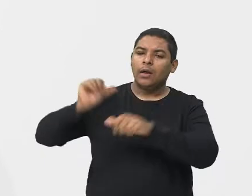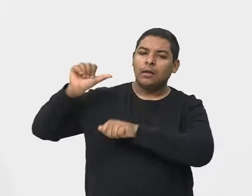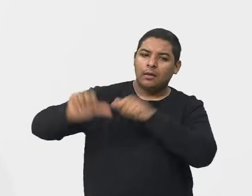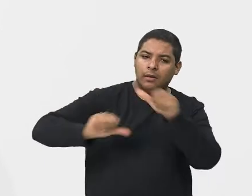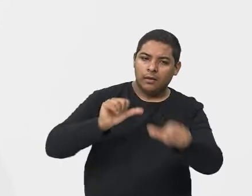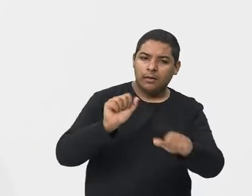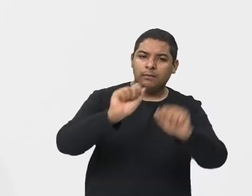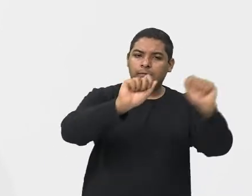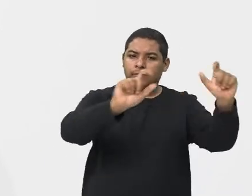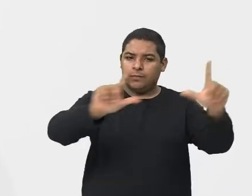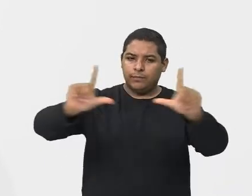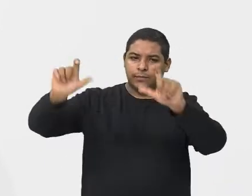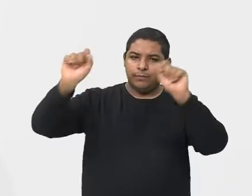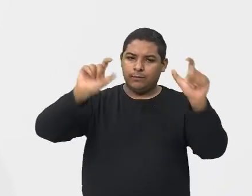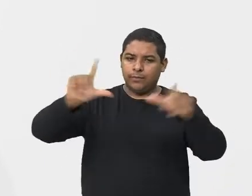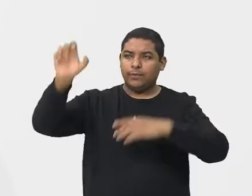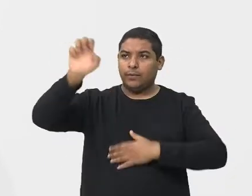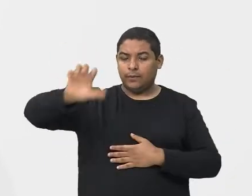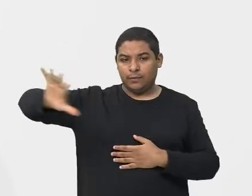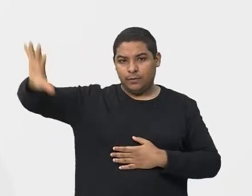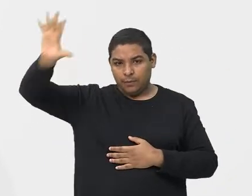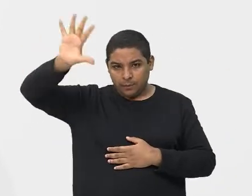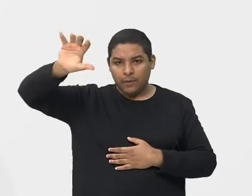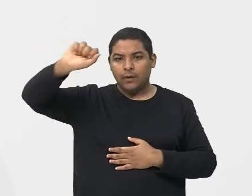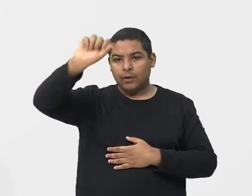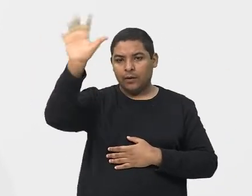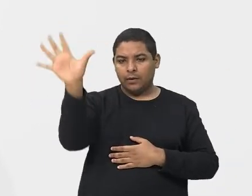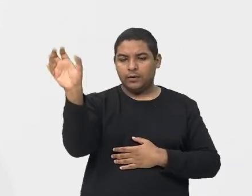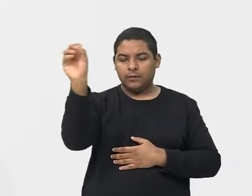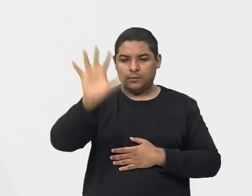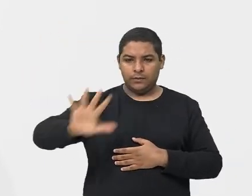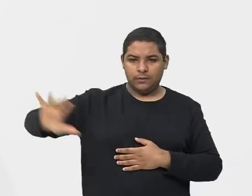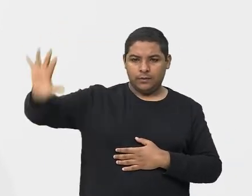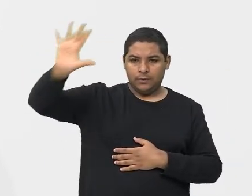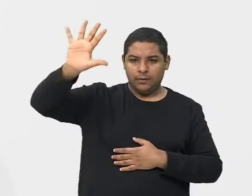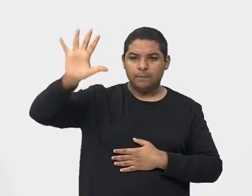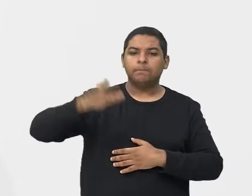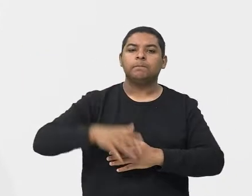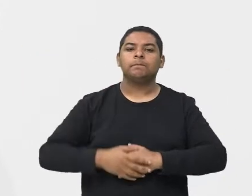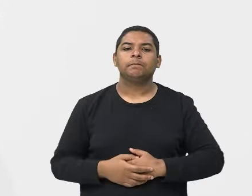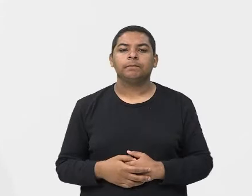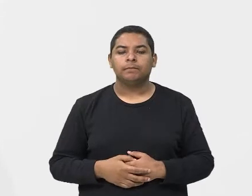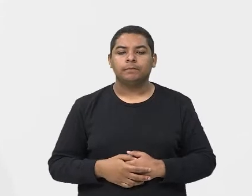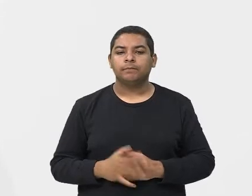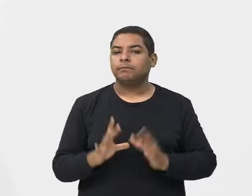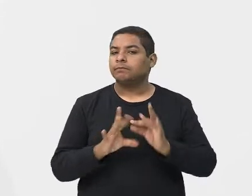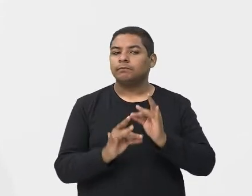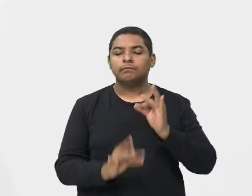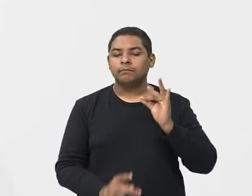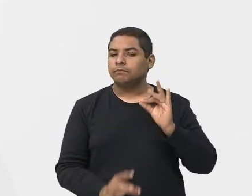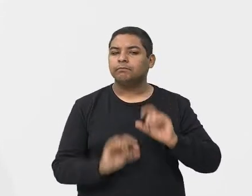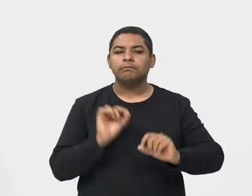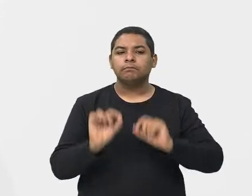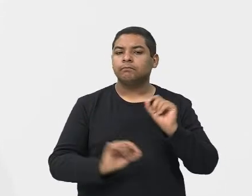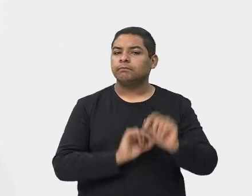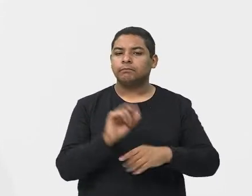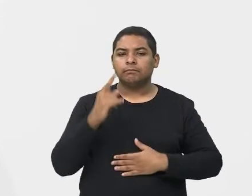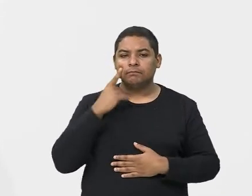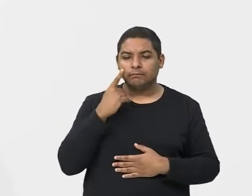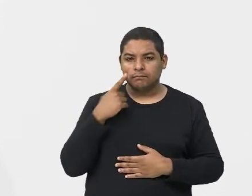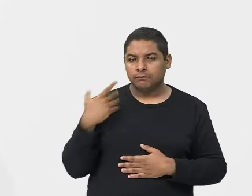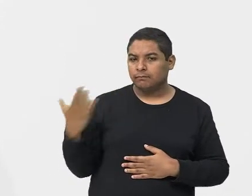nas paisagens na Europa, na Ásia e na Oceania. Agora a gente vai verificar o detalhamento da